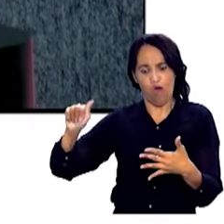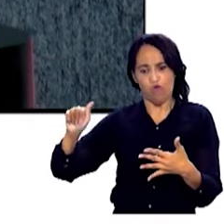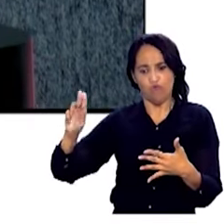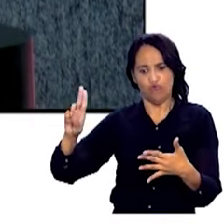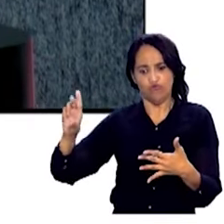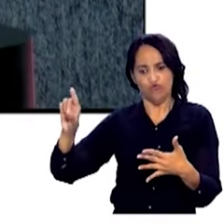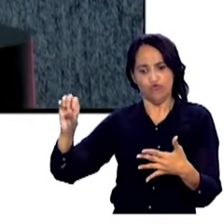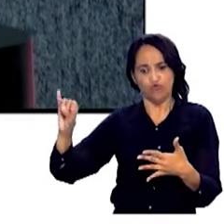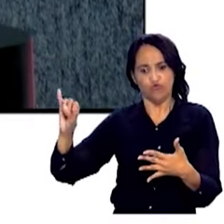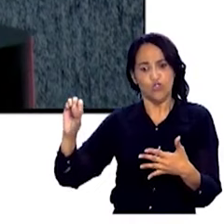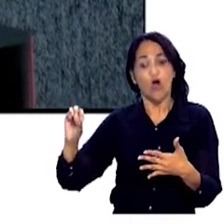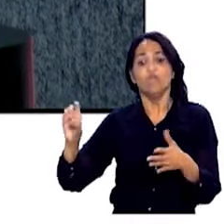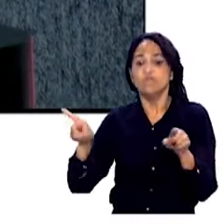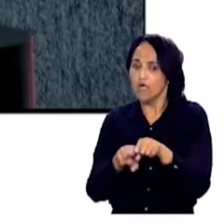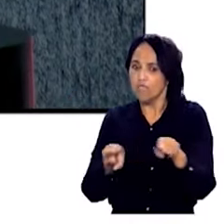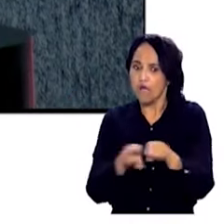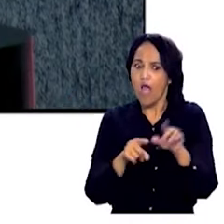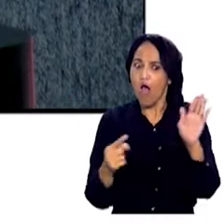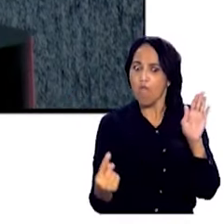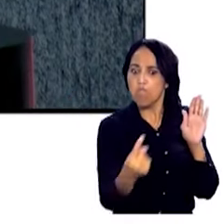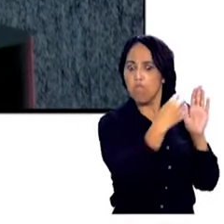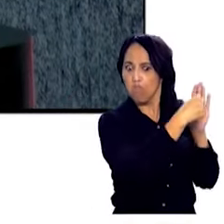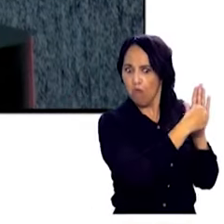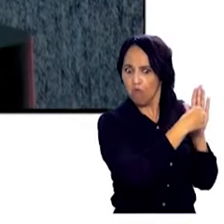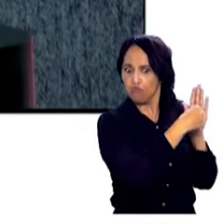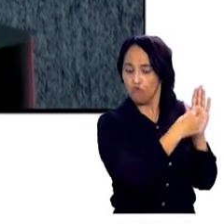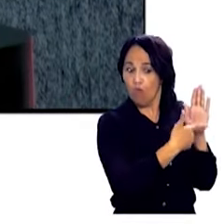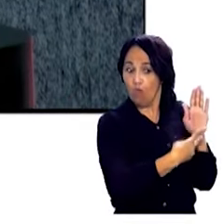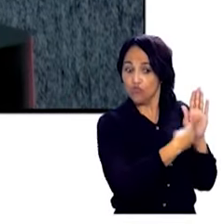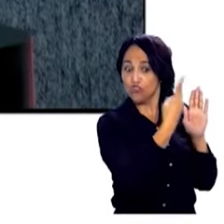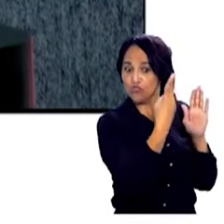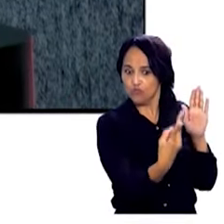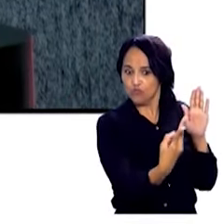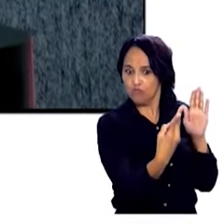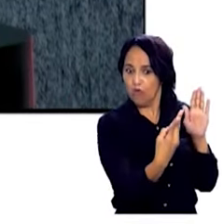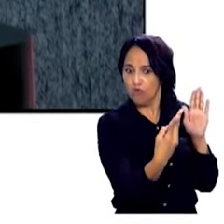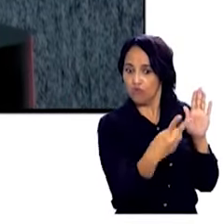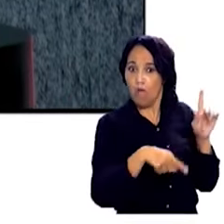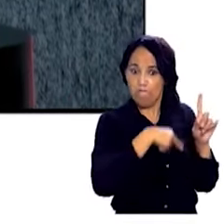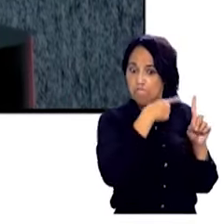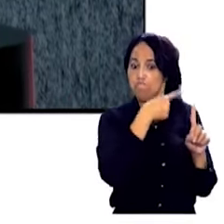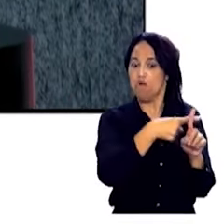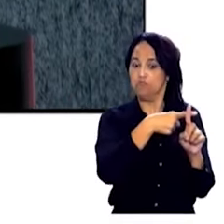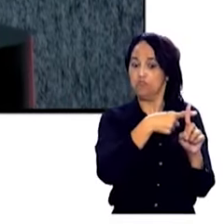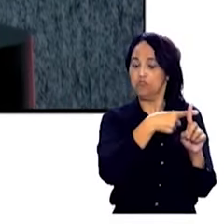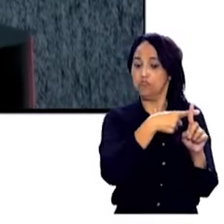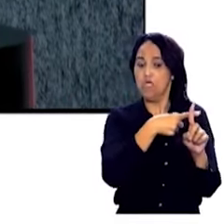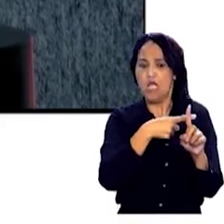ponto também é um ponto positivo vejam que eu sou um sujeito né